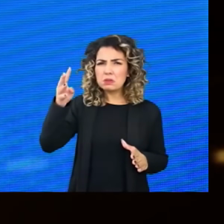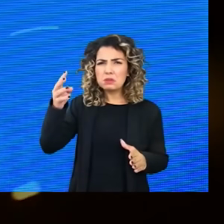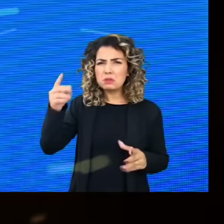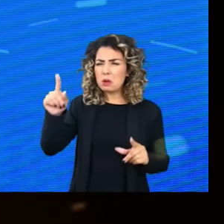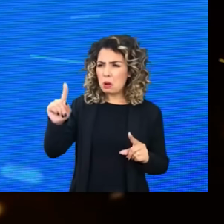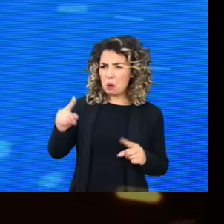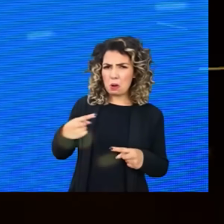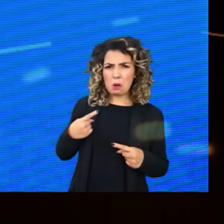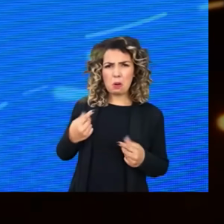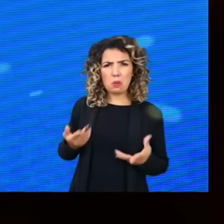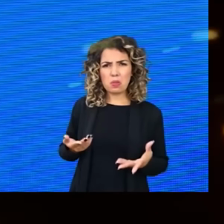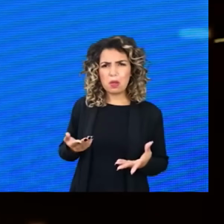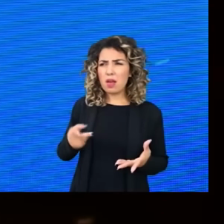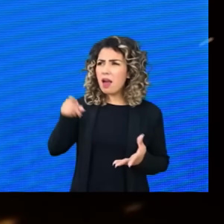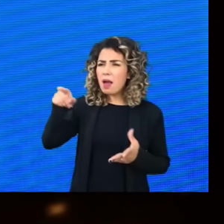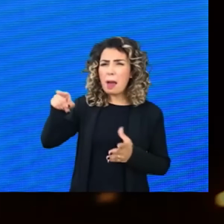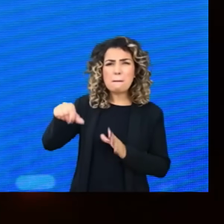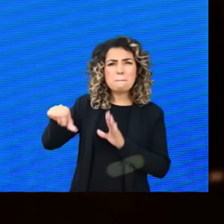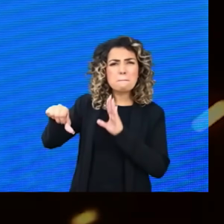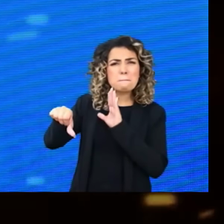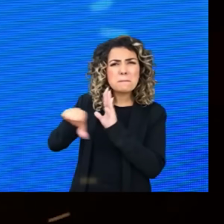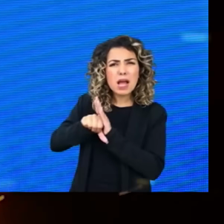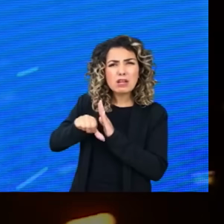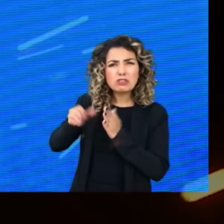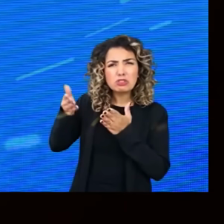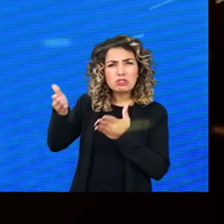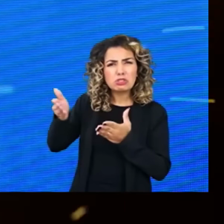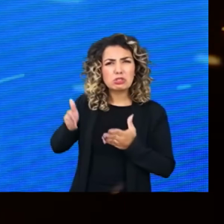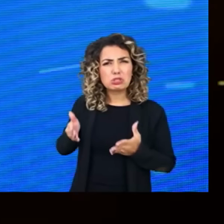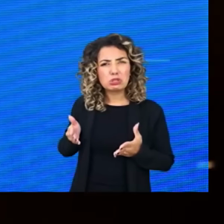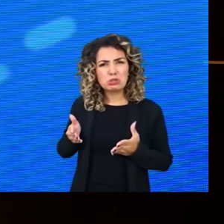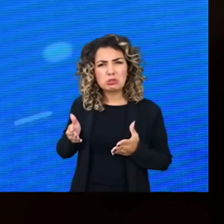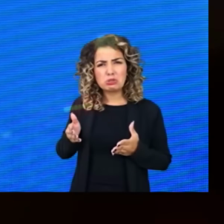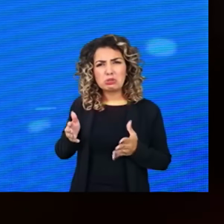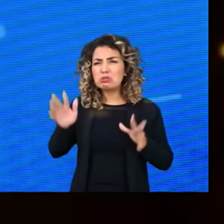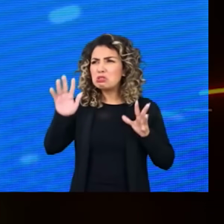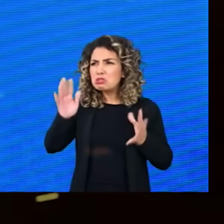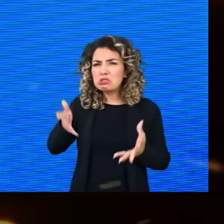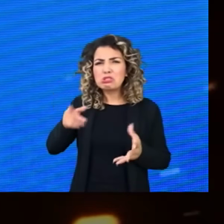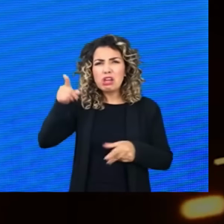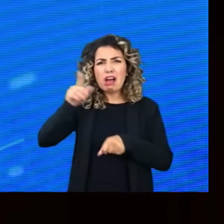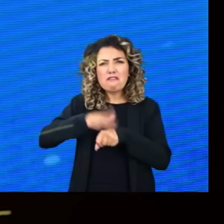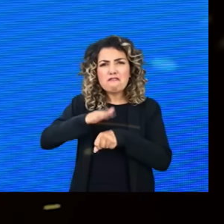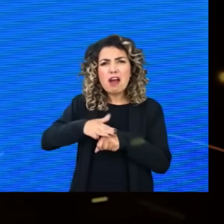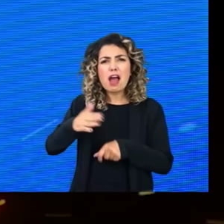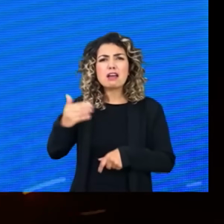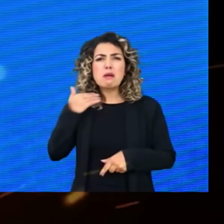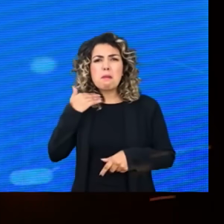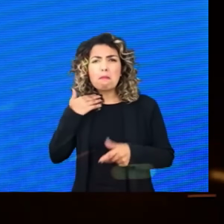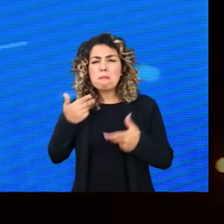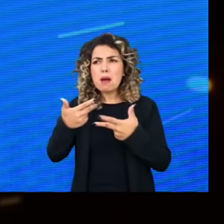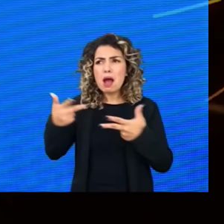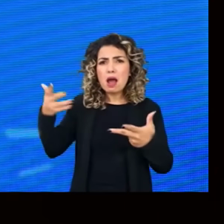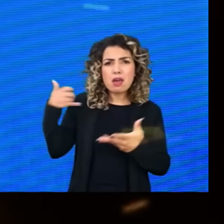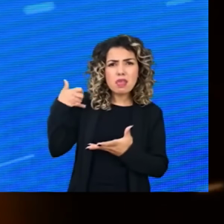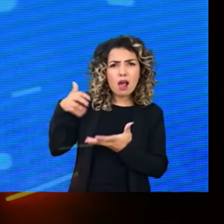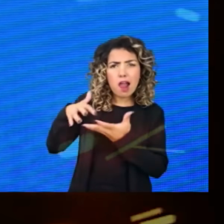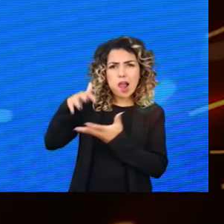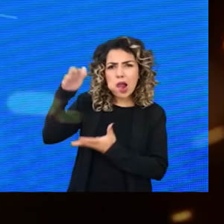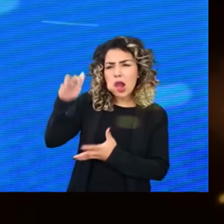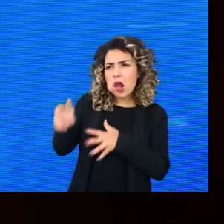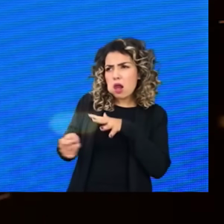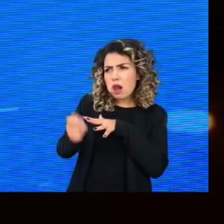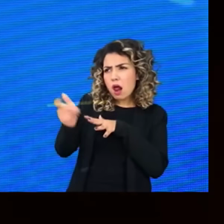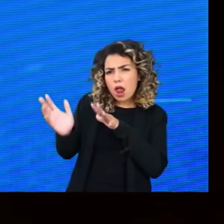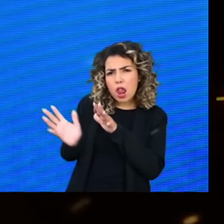Pioneiro eh em crimes virtuais de assalto a banco a velhinhos eh Me Condena